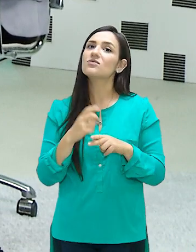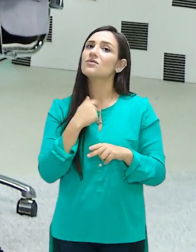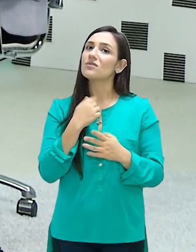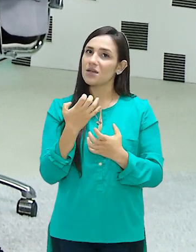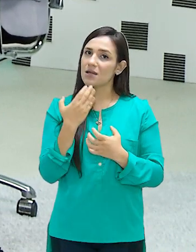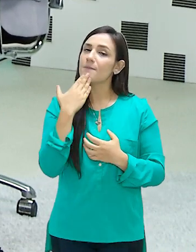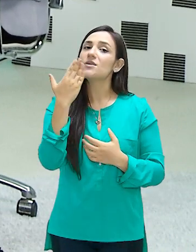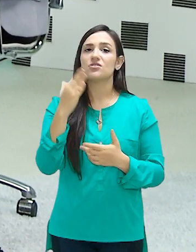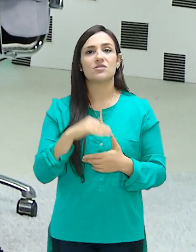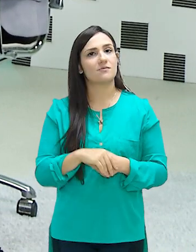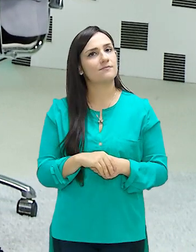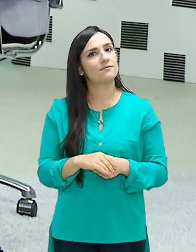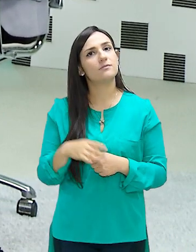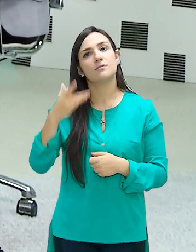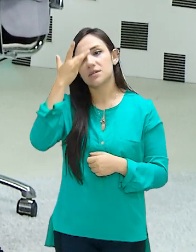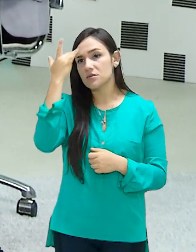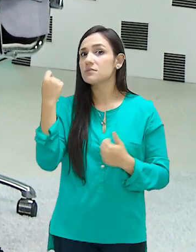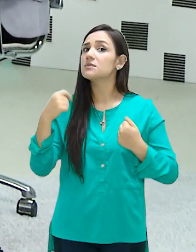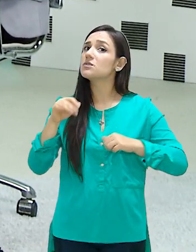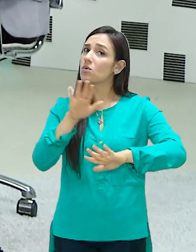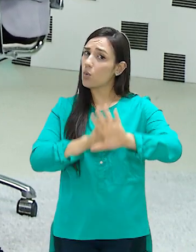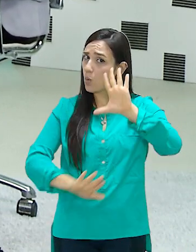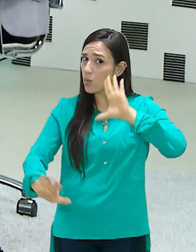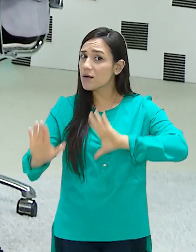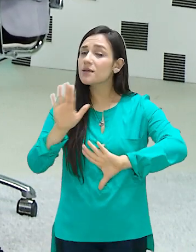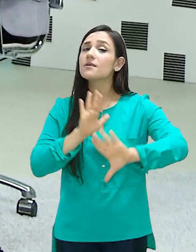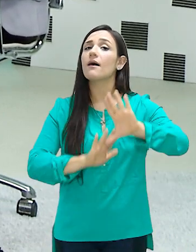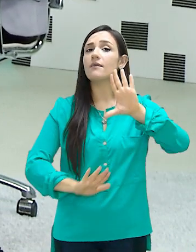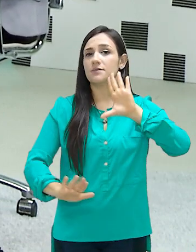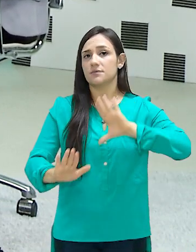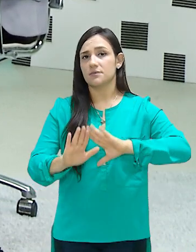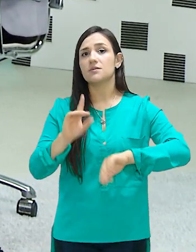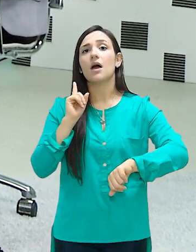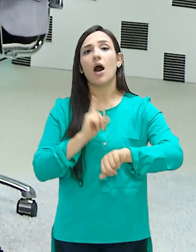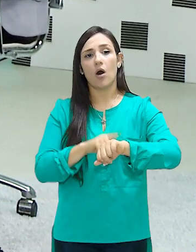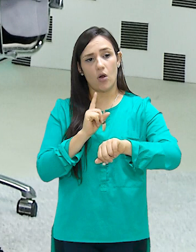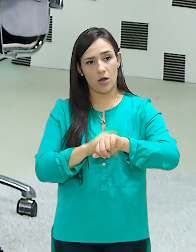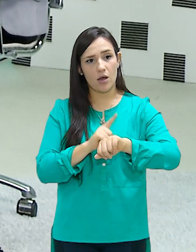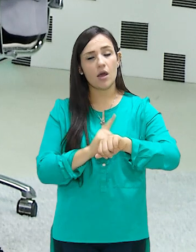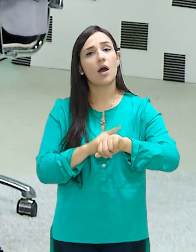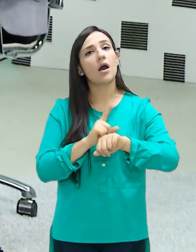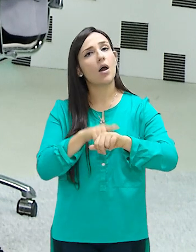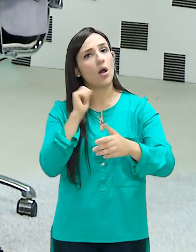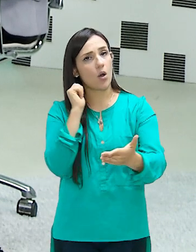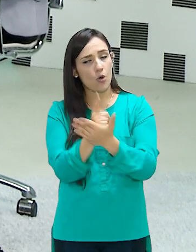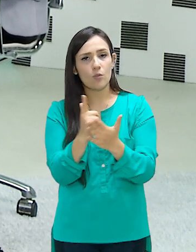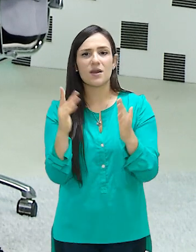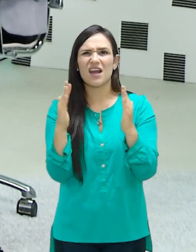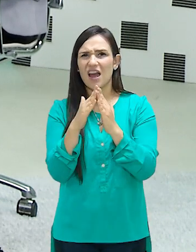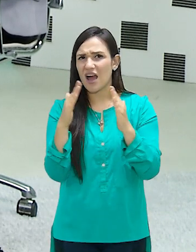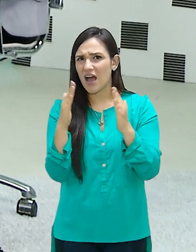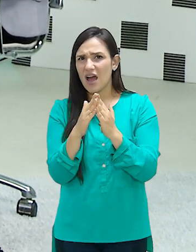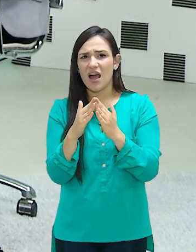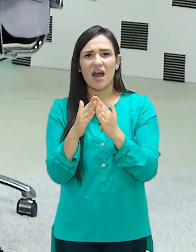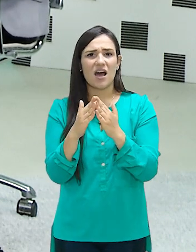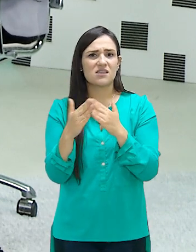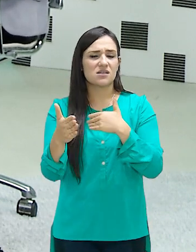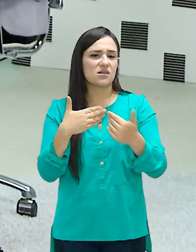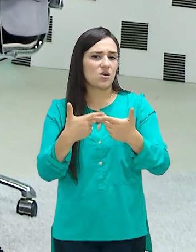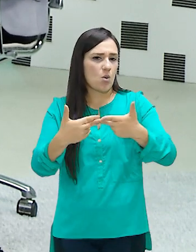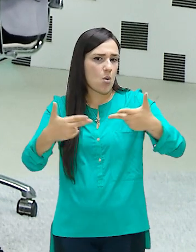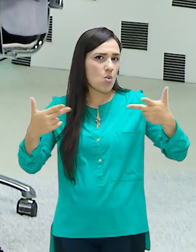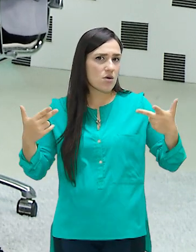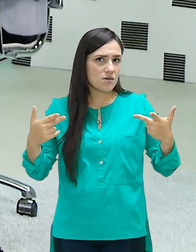atenção que as pessoas precisam tomar muito cuidado quando elas estão comprando imóveis de algum